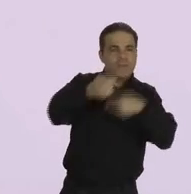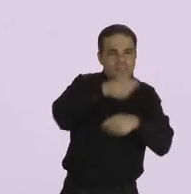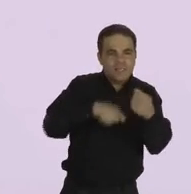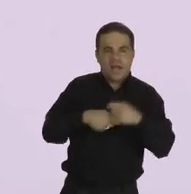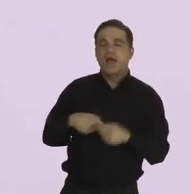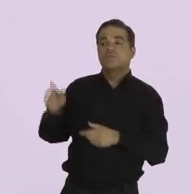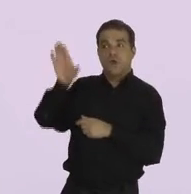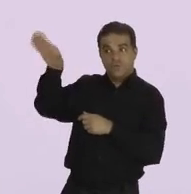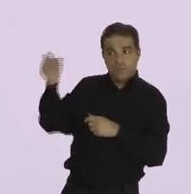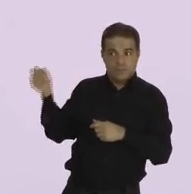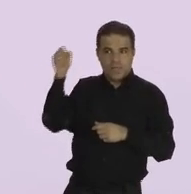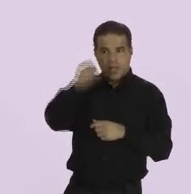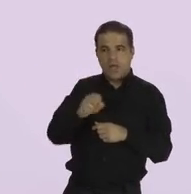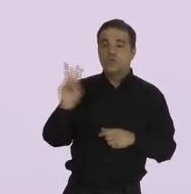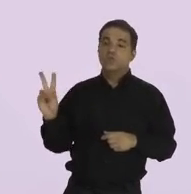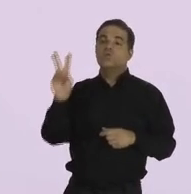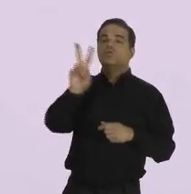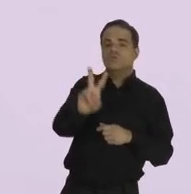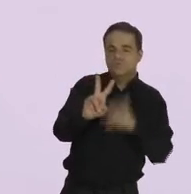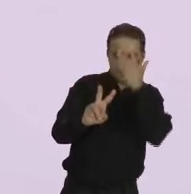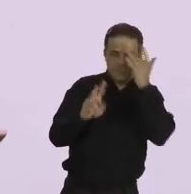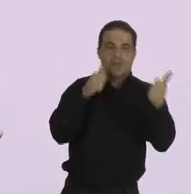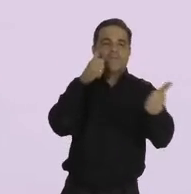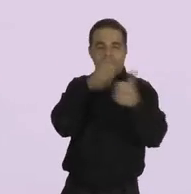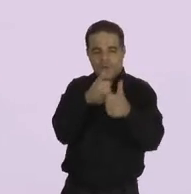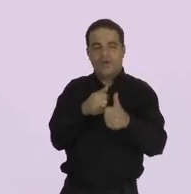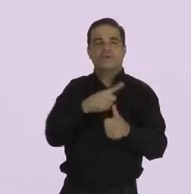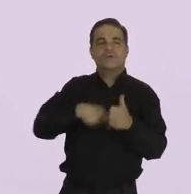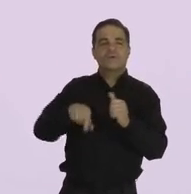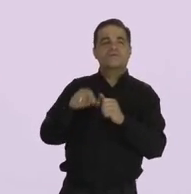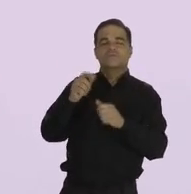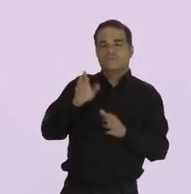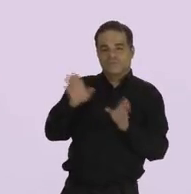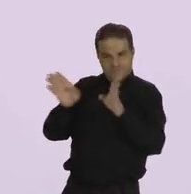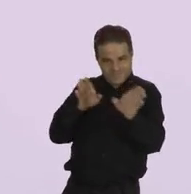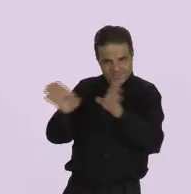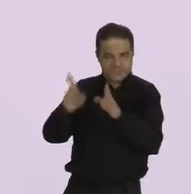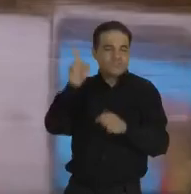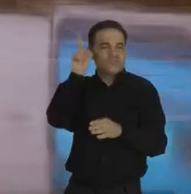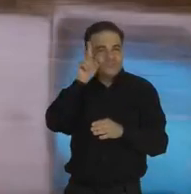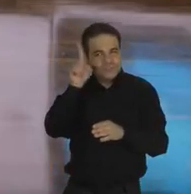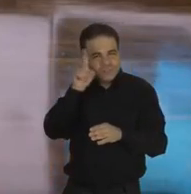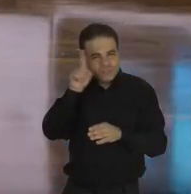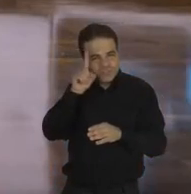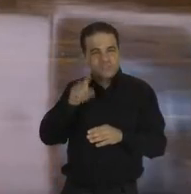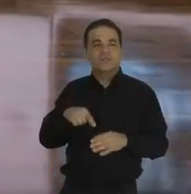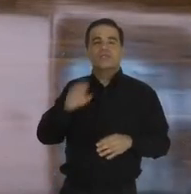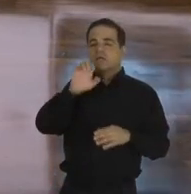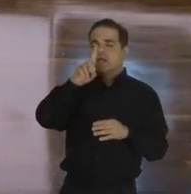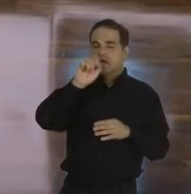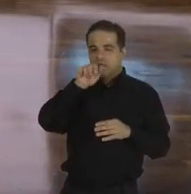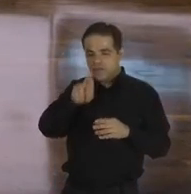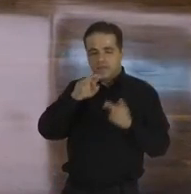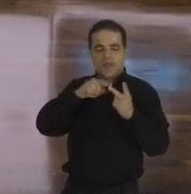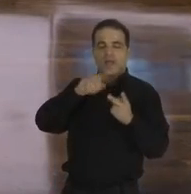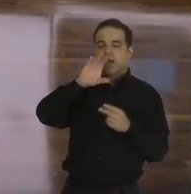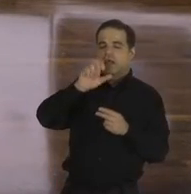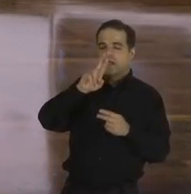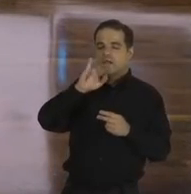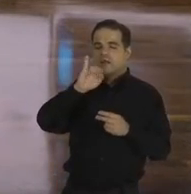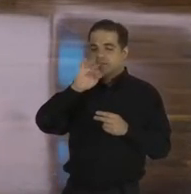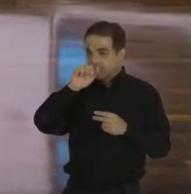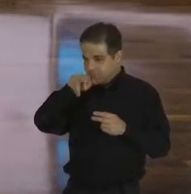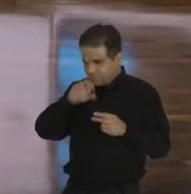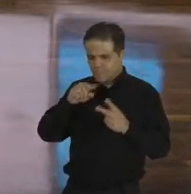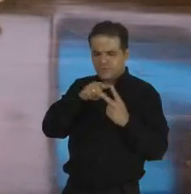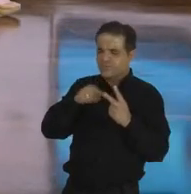então eu vou chamar uma dupla que tá muito próxima dos nossos concessionários no dia a dia Edgar Cristiano bem-vindos